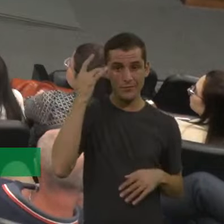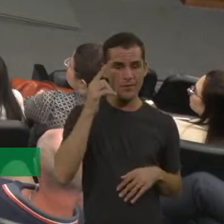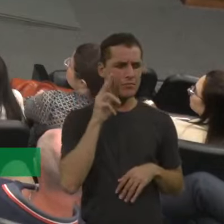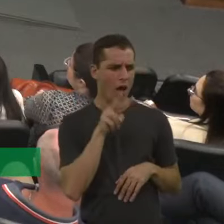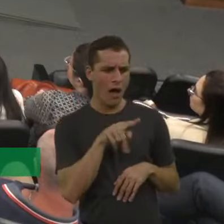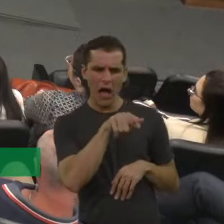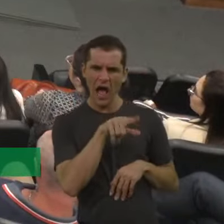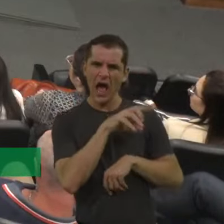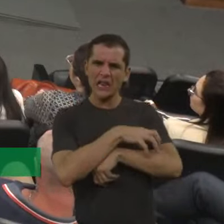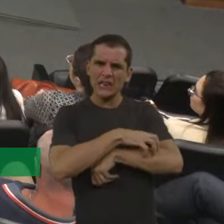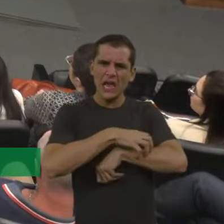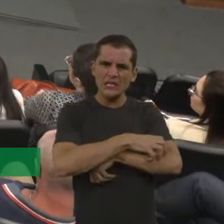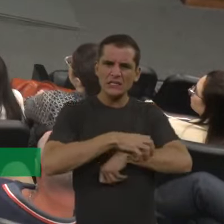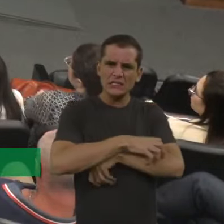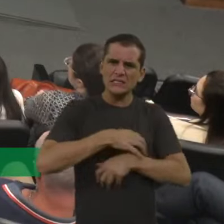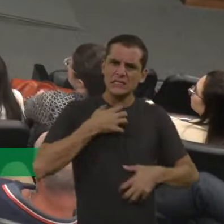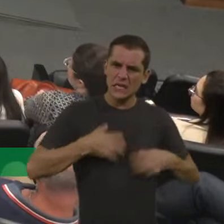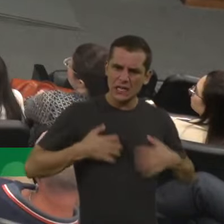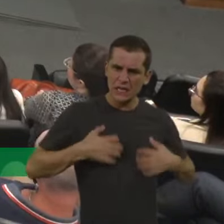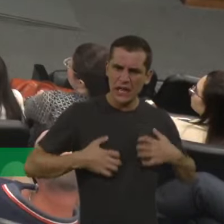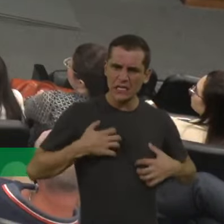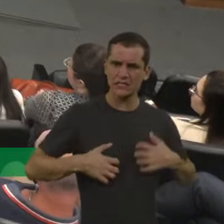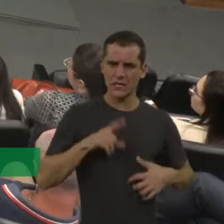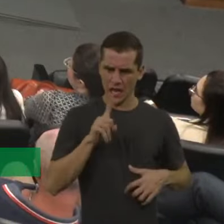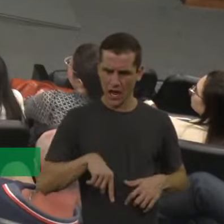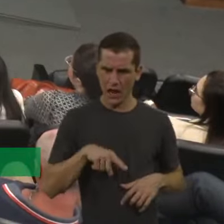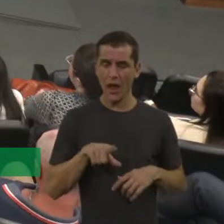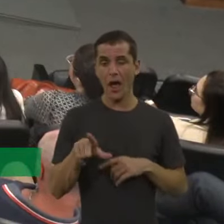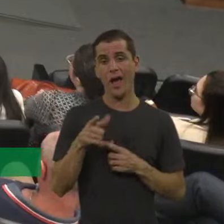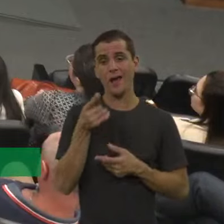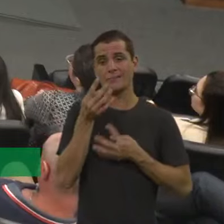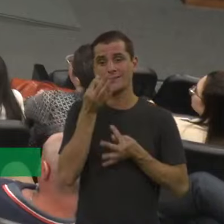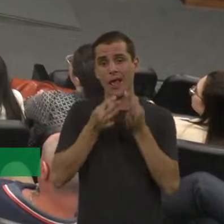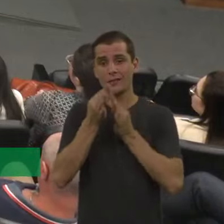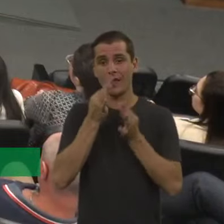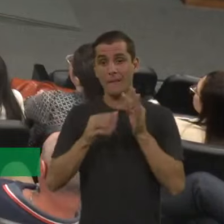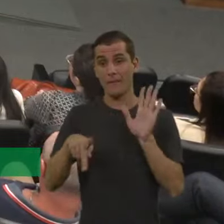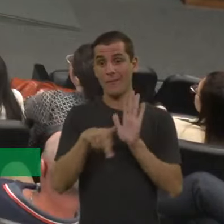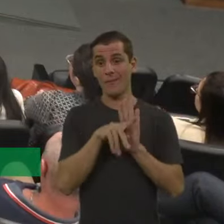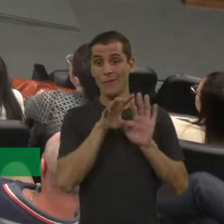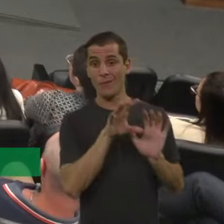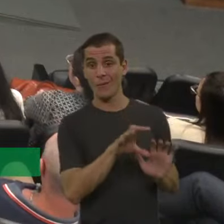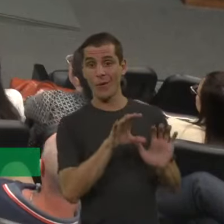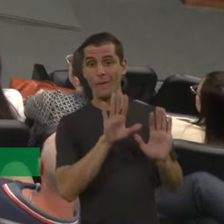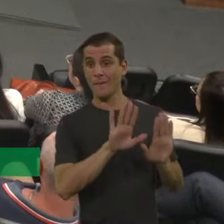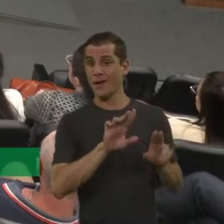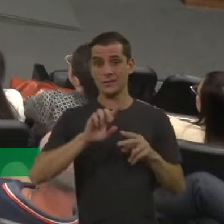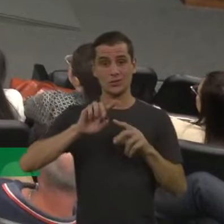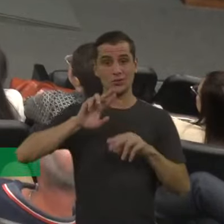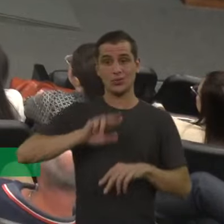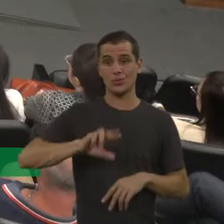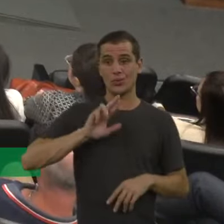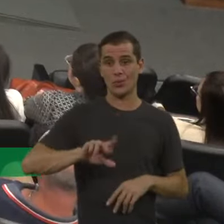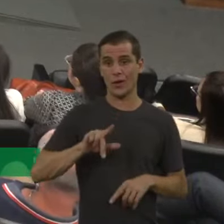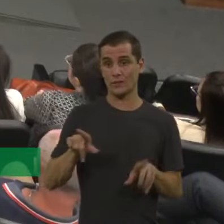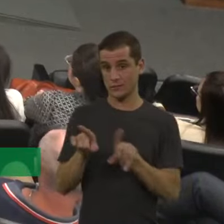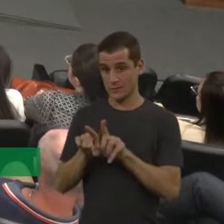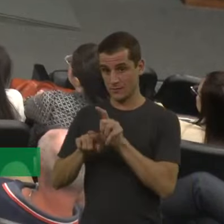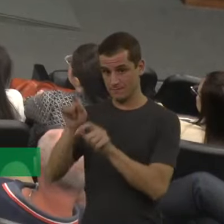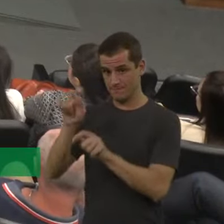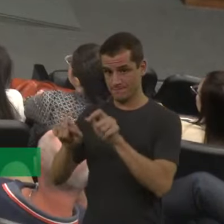e tratam como se fosse alergia. Nessa população, o nível de escolaridade, a maioria